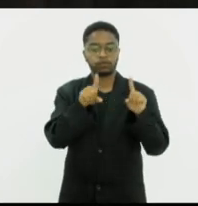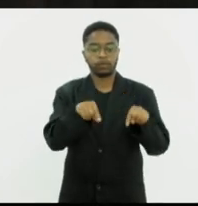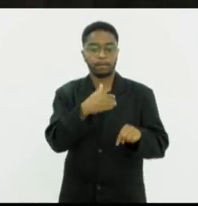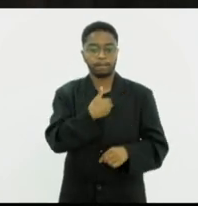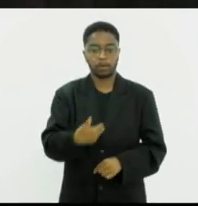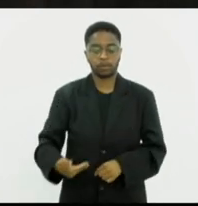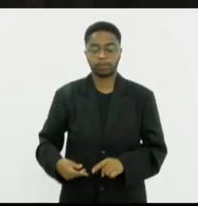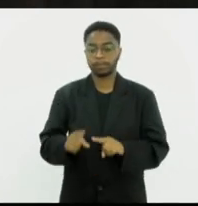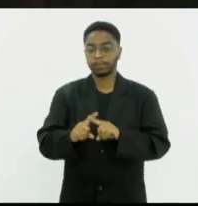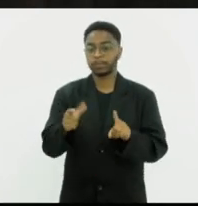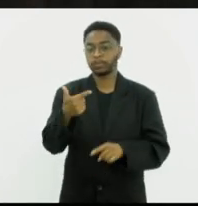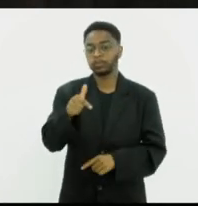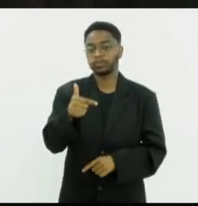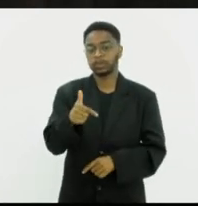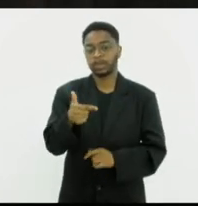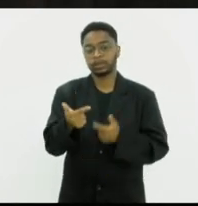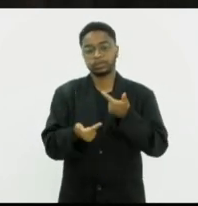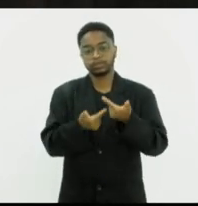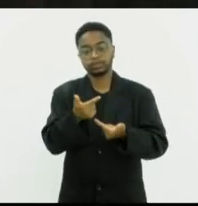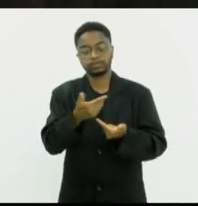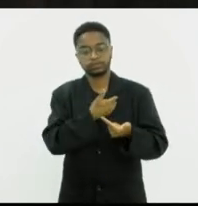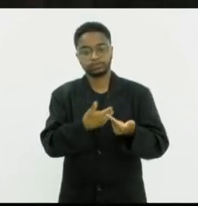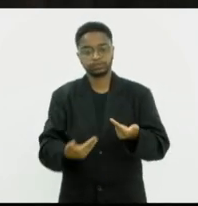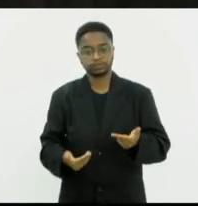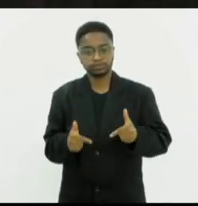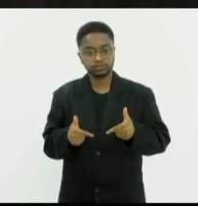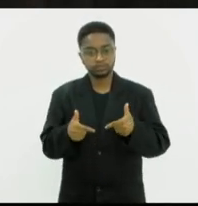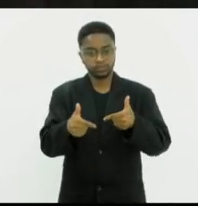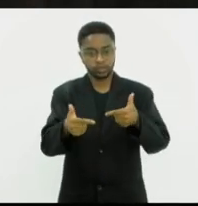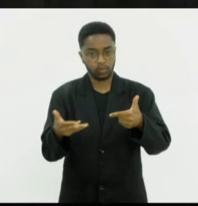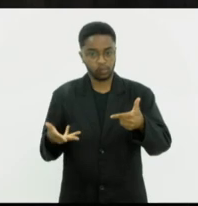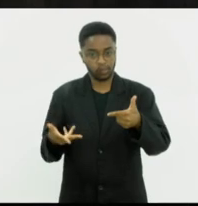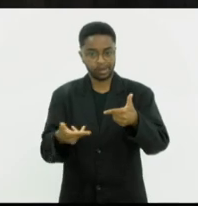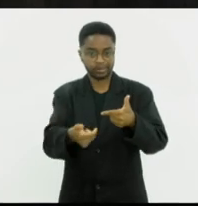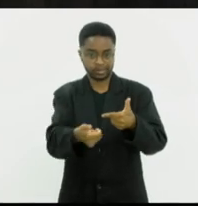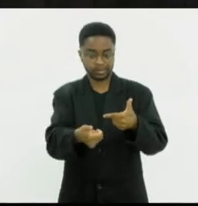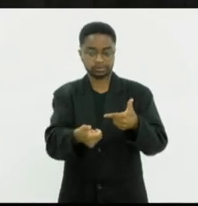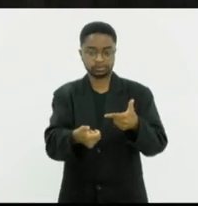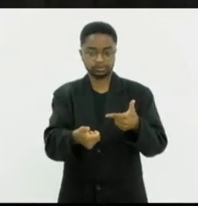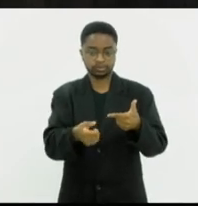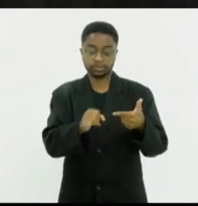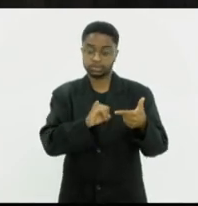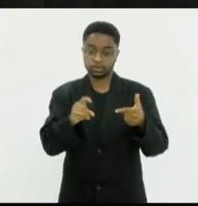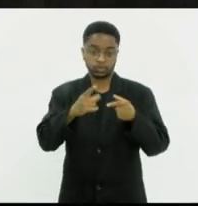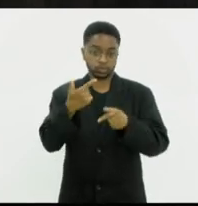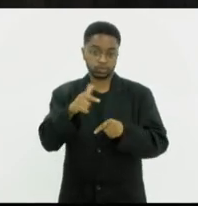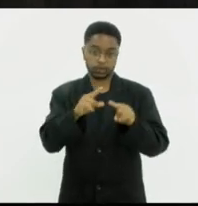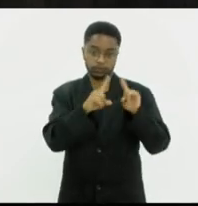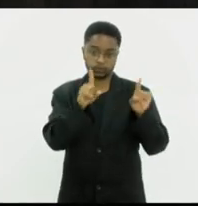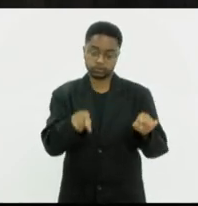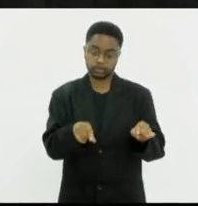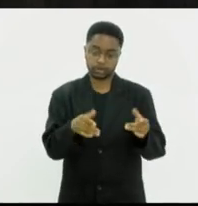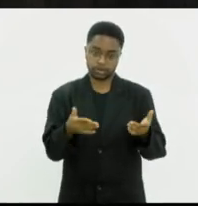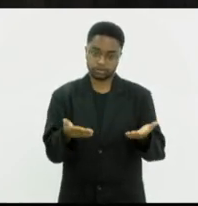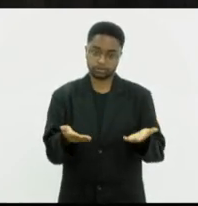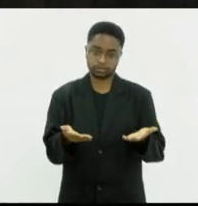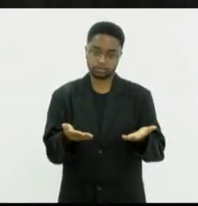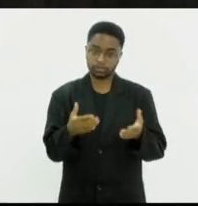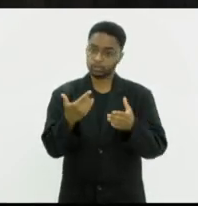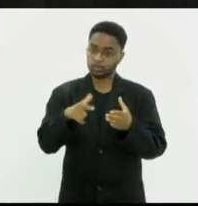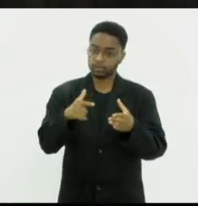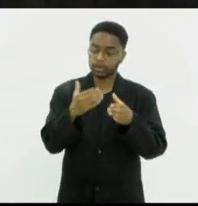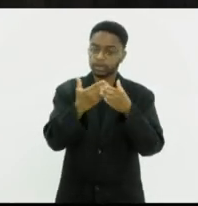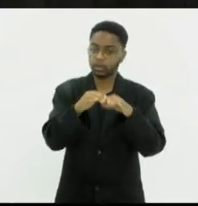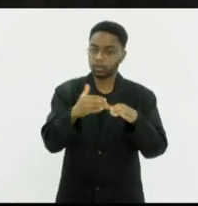não tem serviço público para ser prestado de qualidade, senhor presidente, sem funcionalismo público